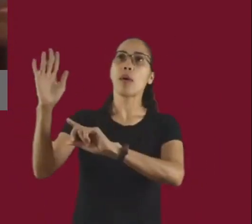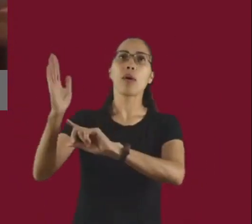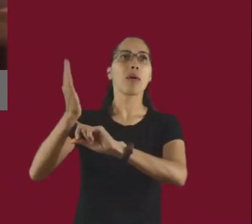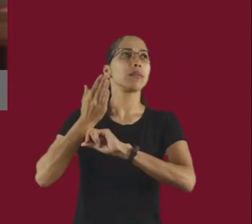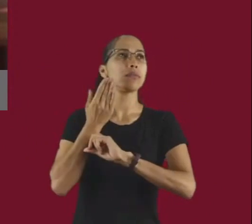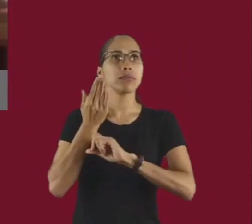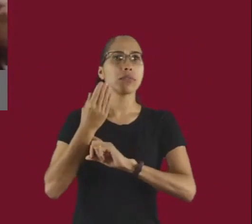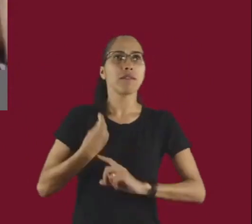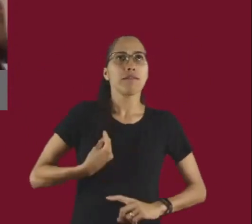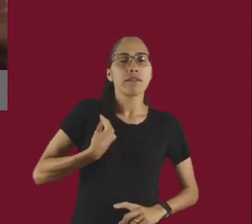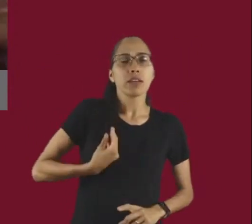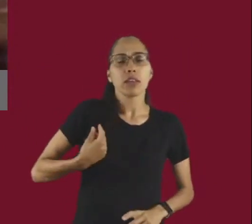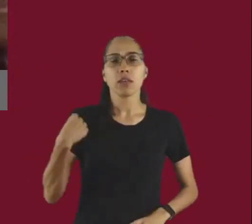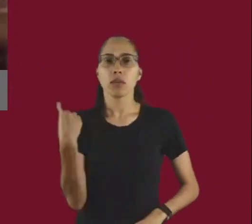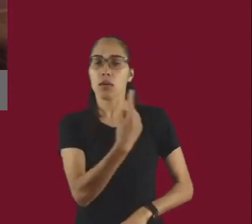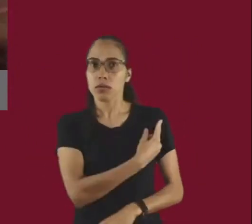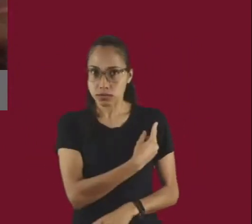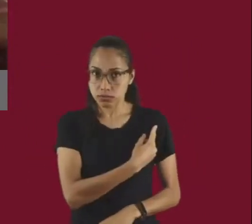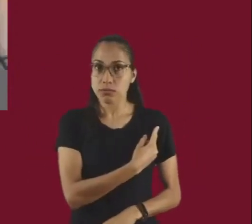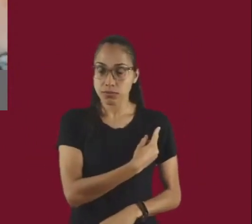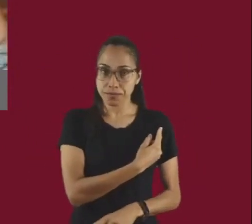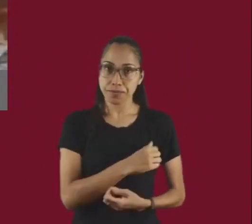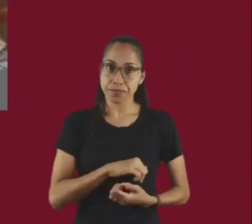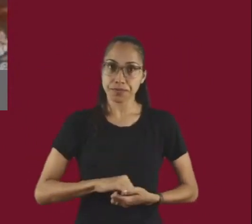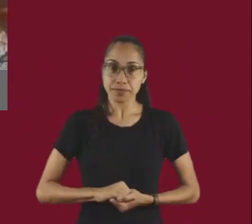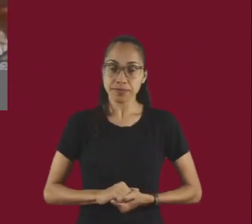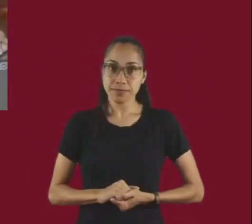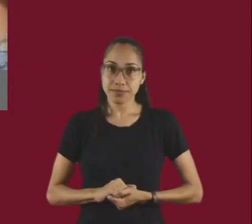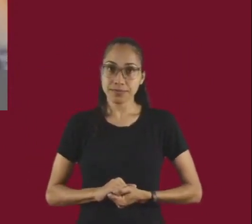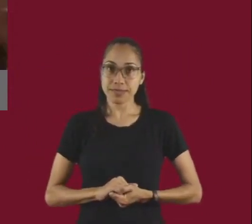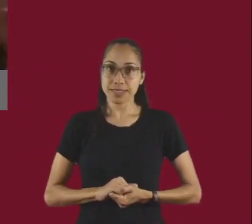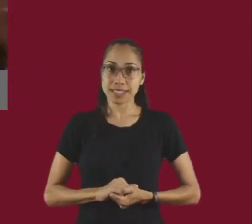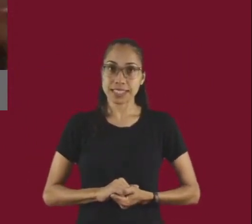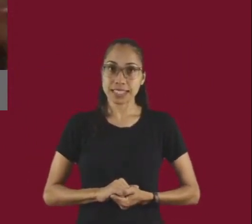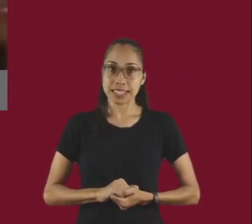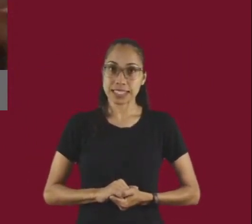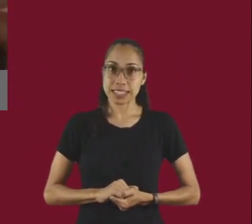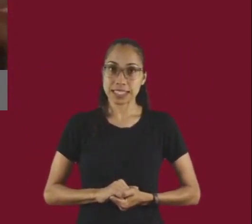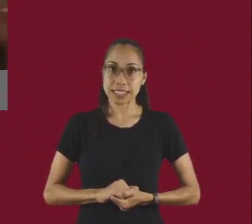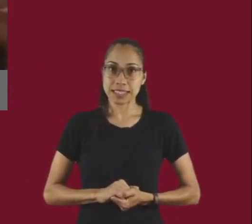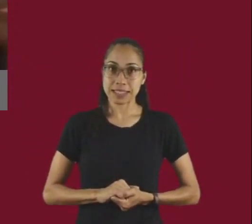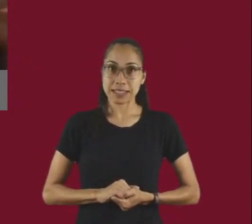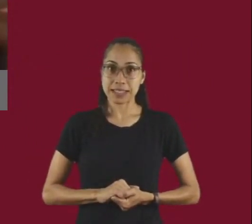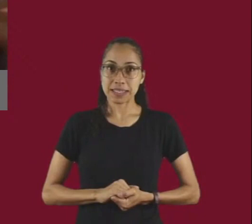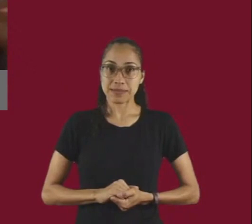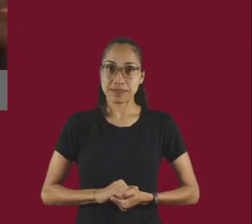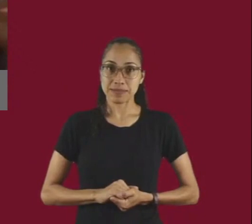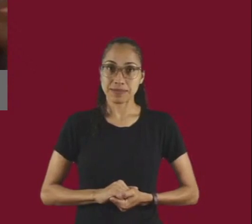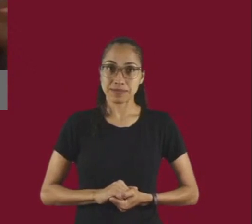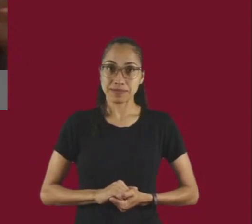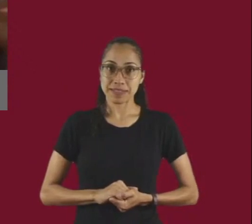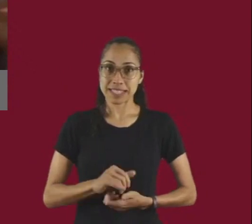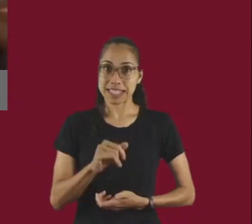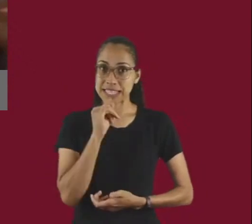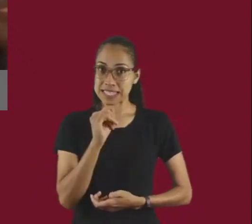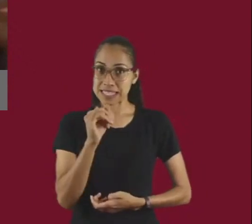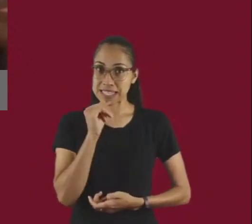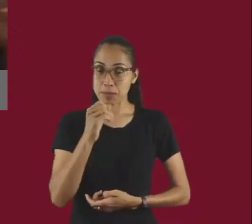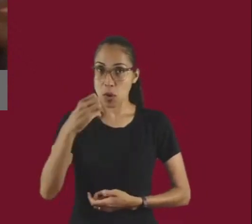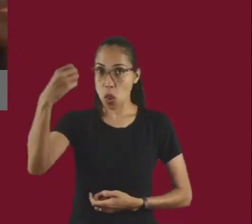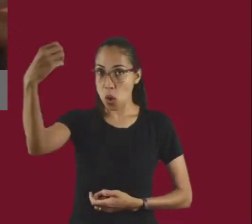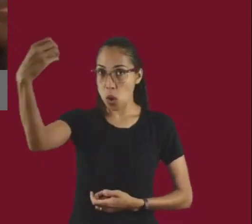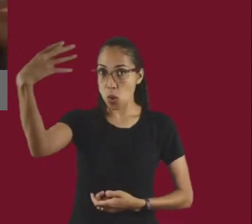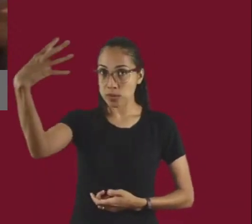Então, muitas vezes o que ilumina é o que faz com que a gente